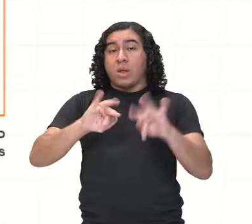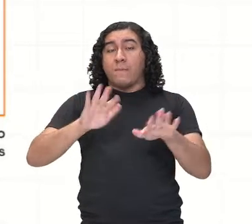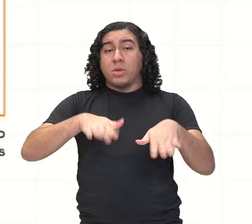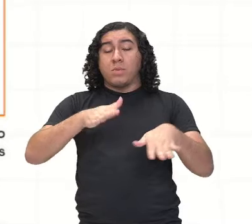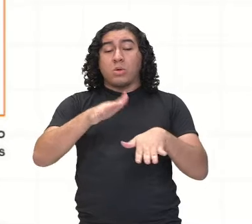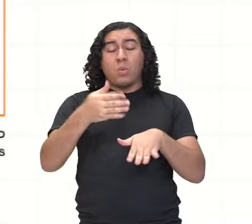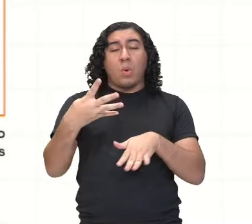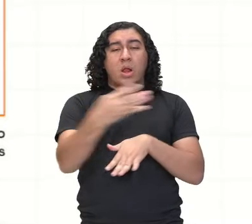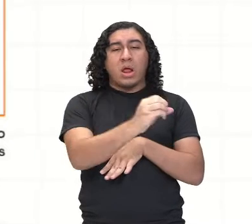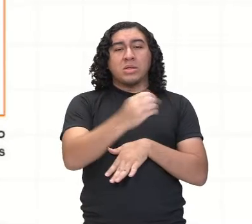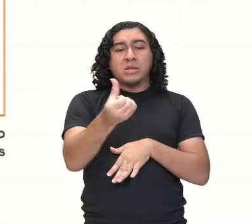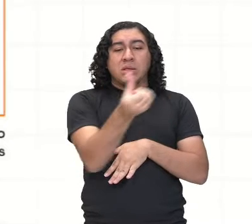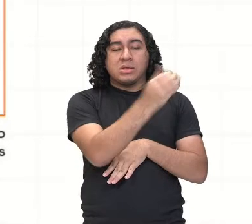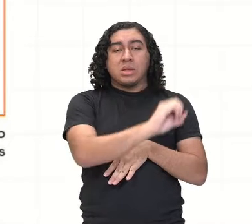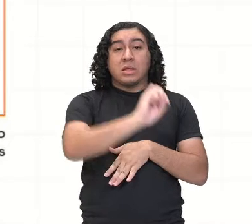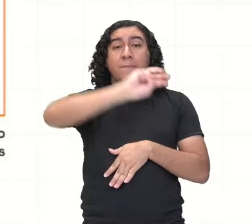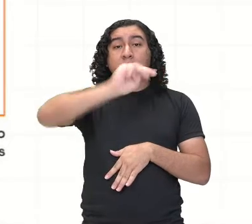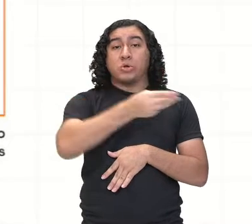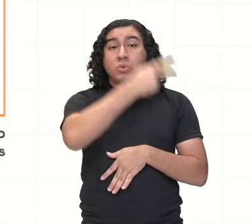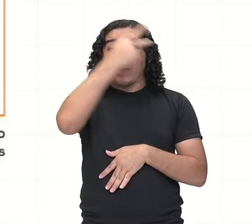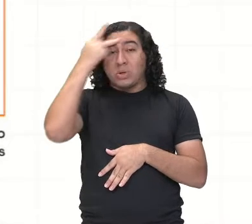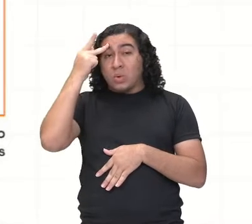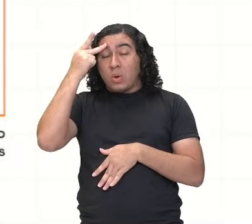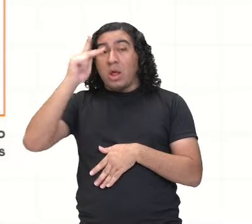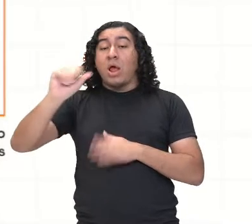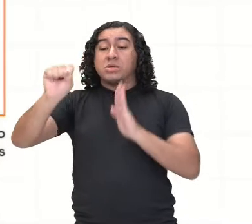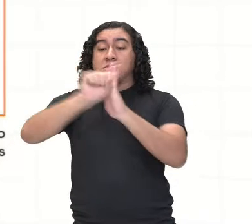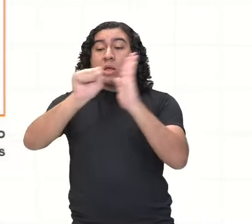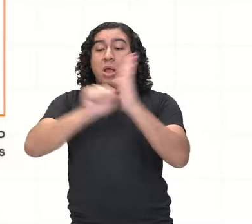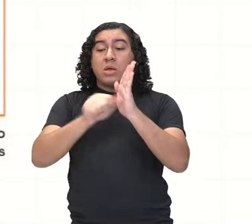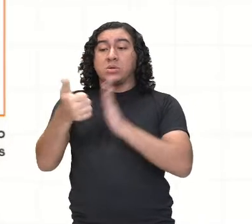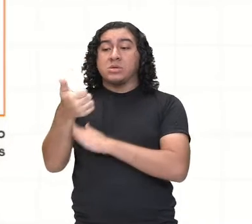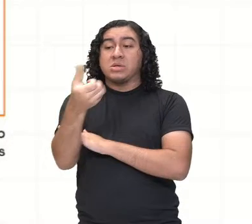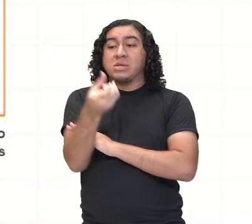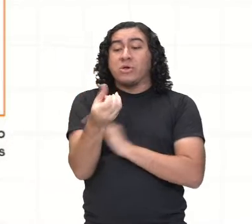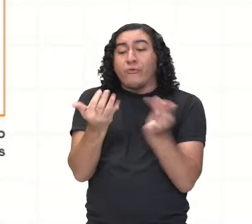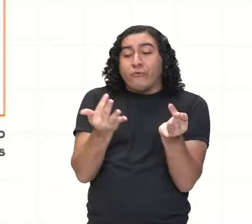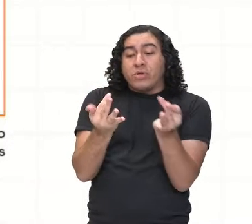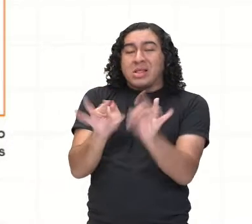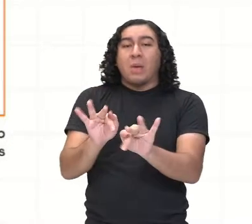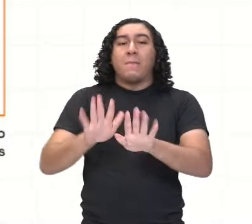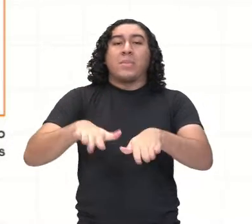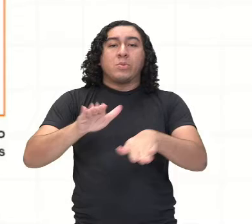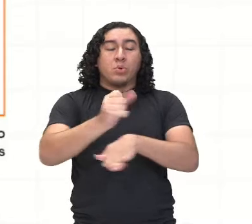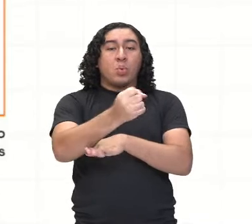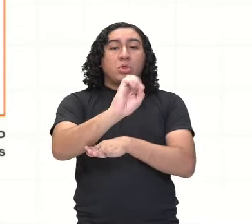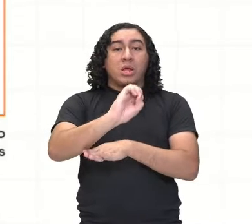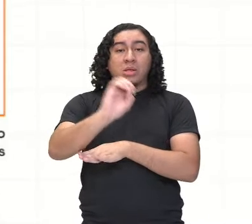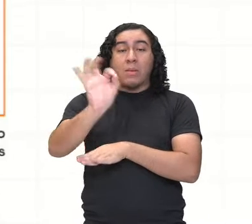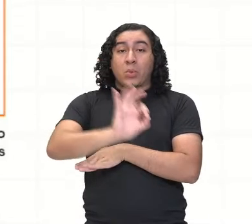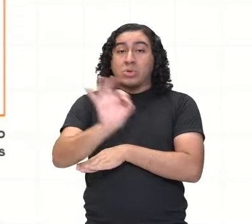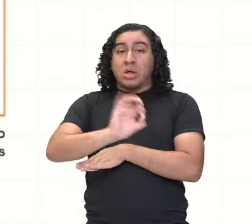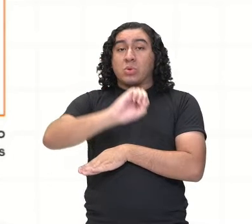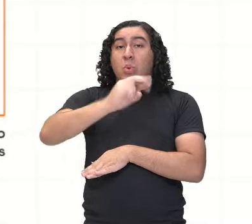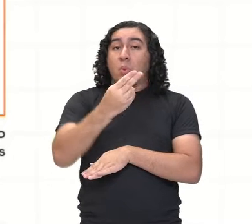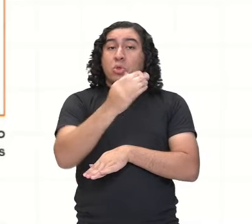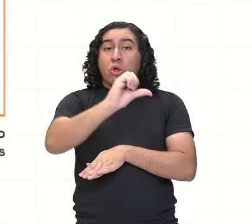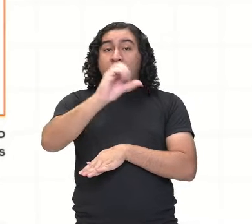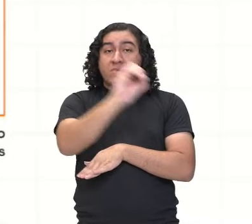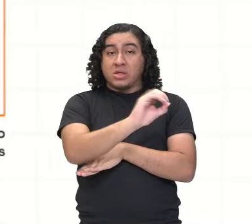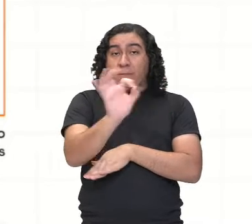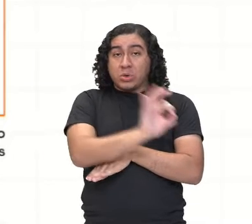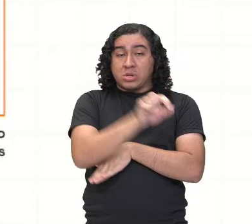milhões de pessoas. Até o final do século XVI, cerca de 80%, entre 80% a 90%